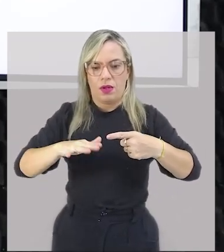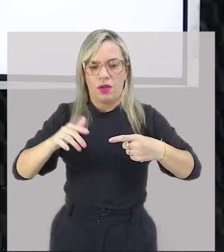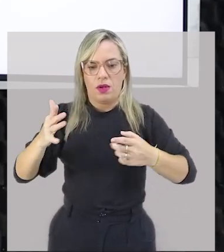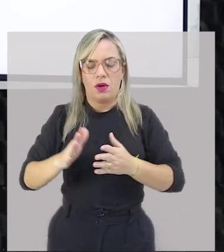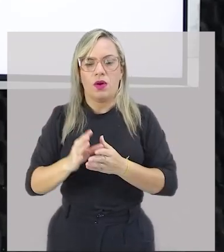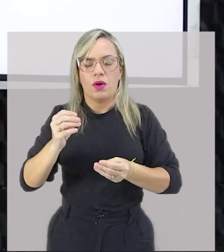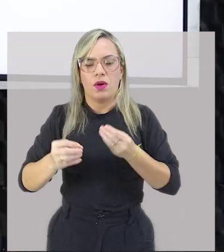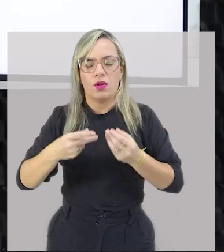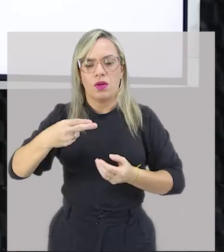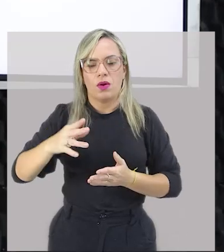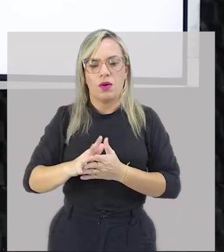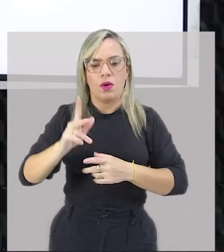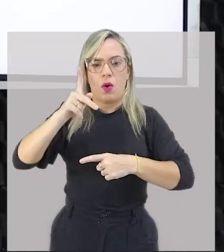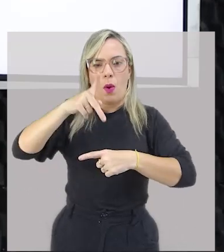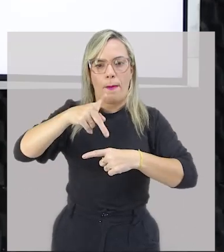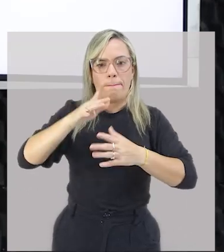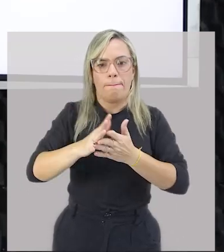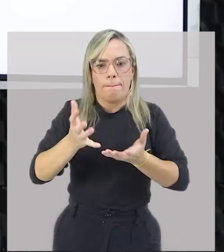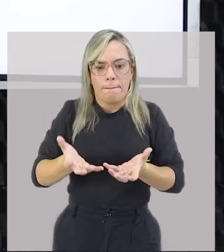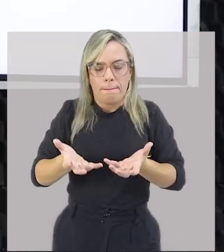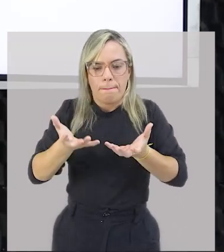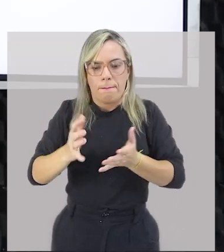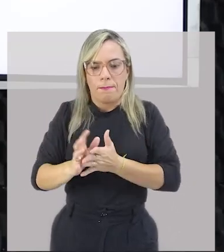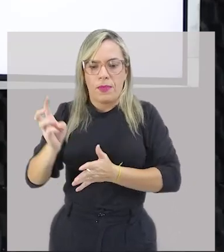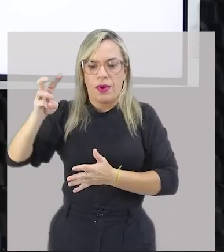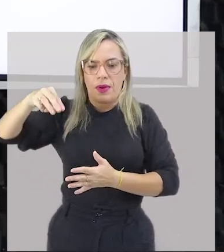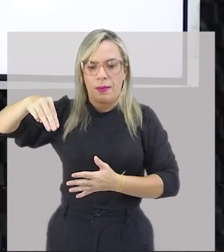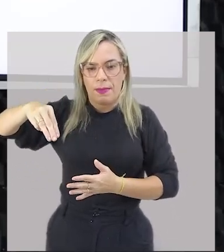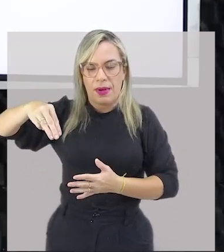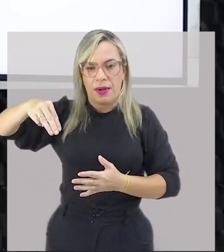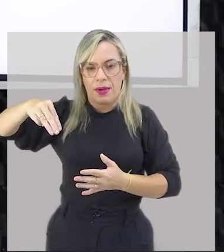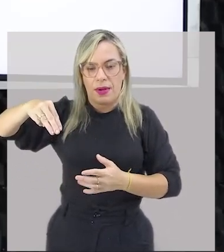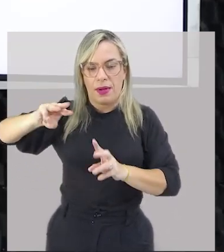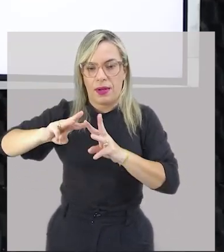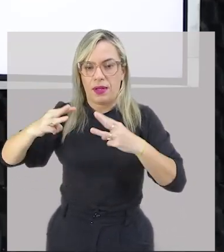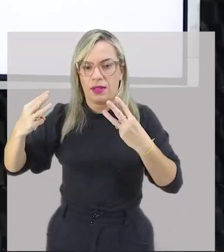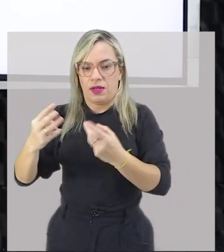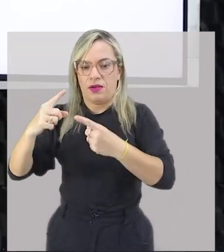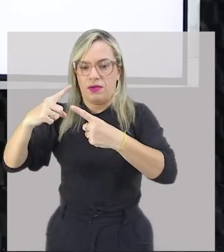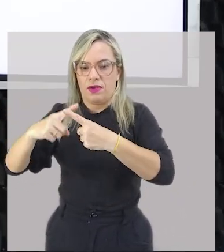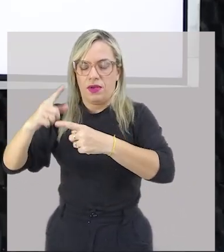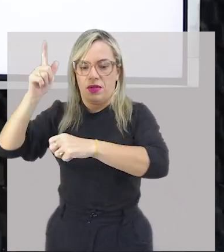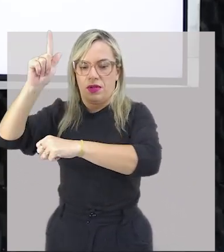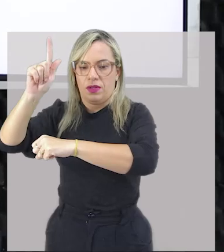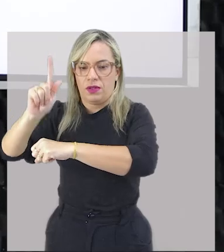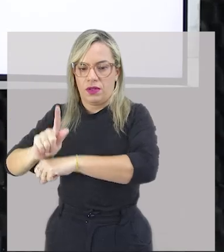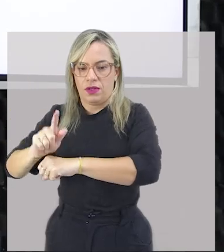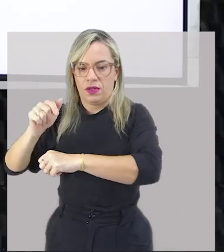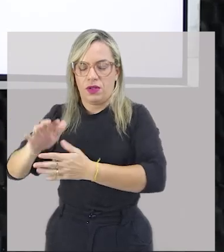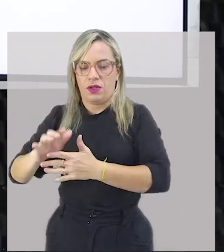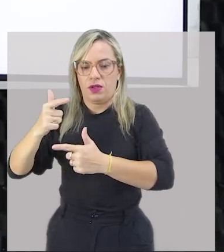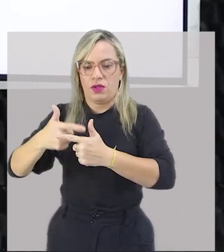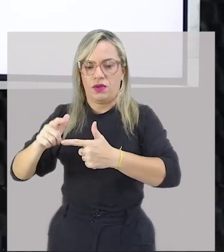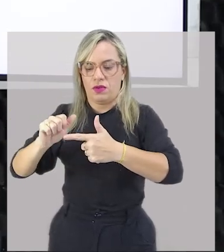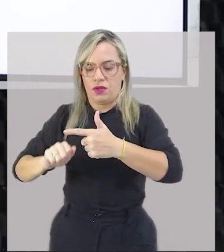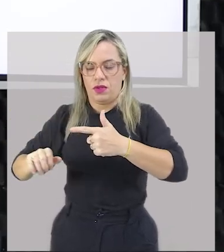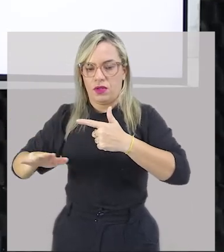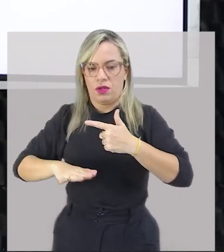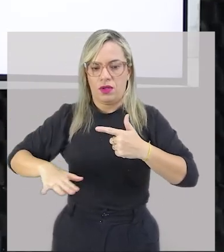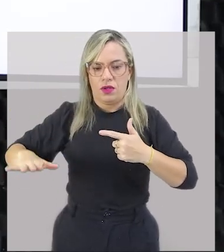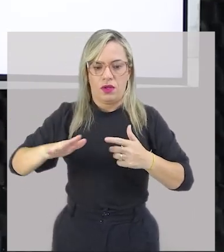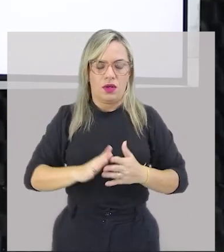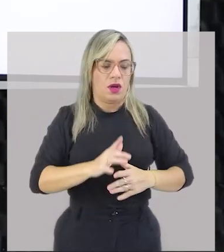a gravidade. Isso dividido pela área. Tem uma coisa que a gente estuda tanto na física como na química, que é